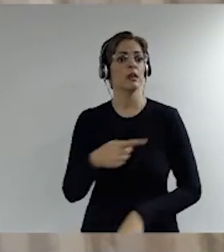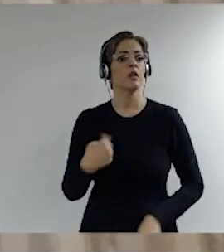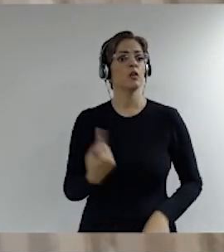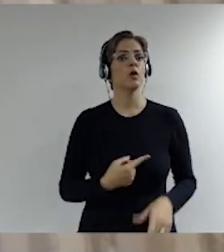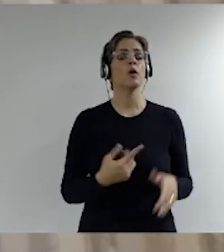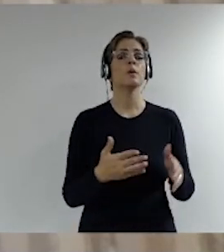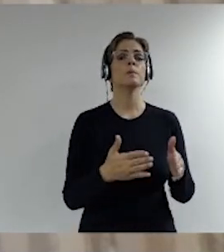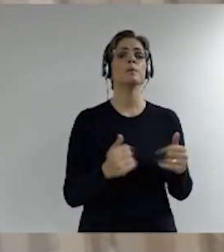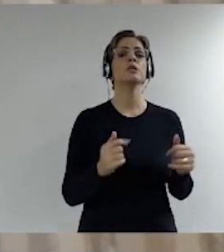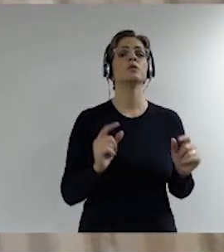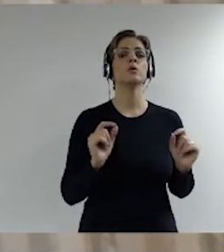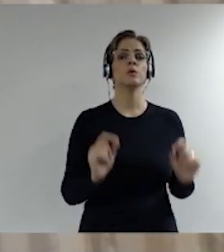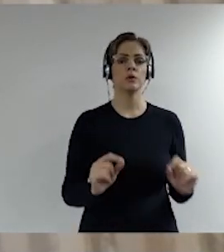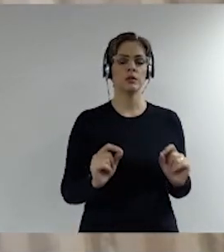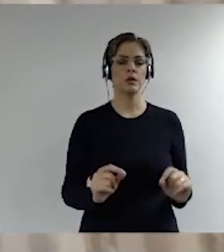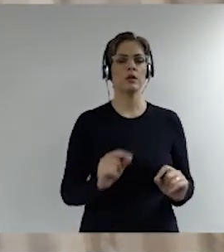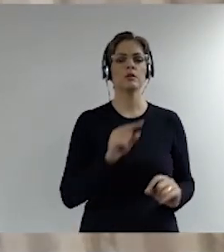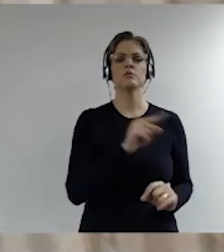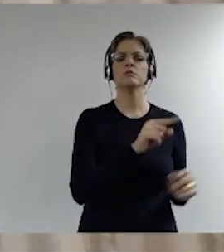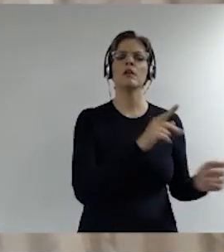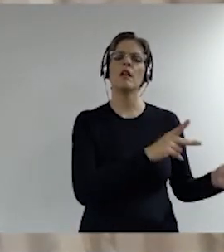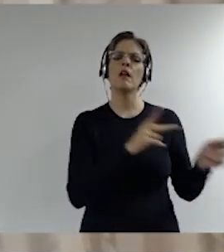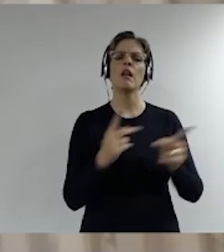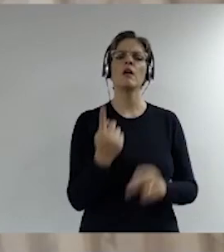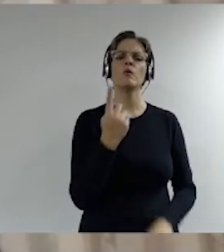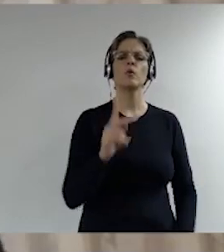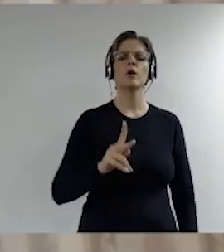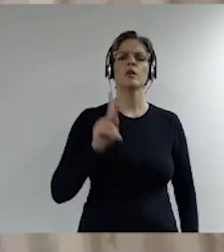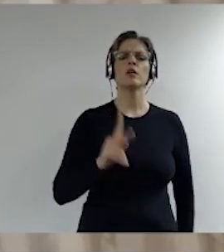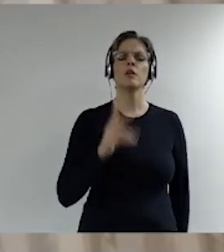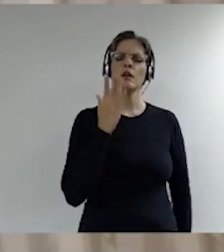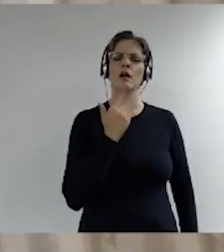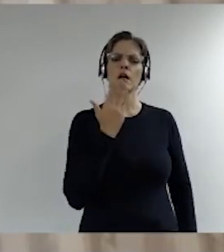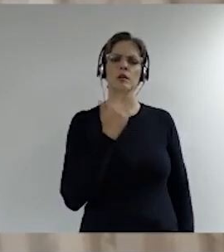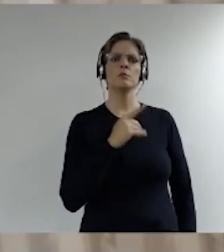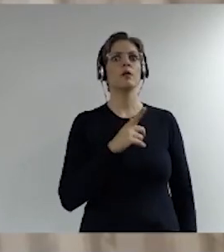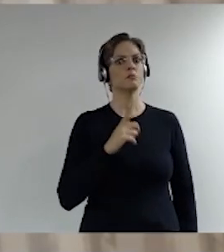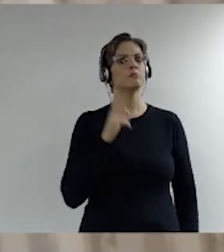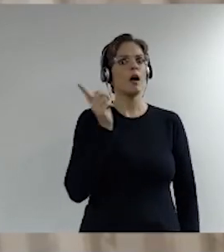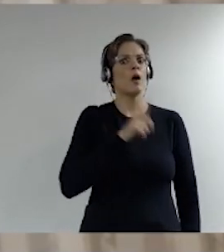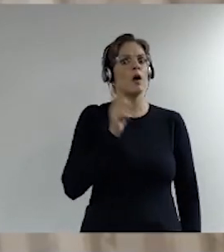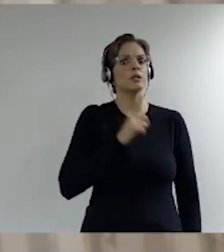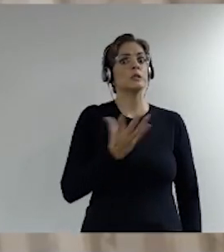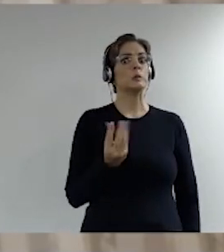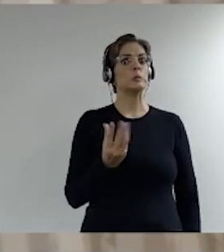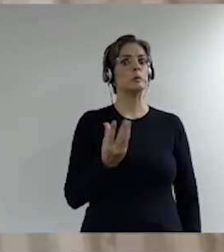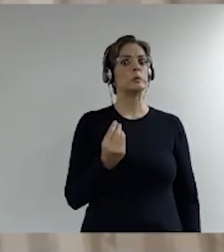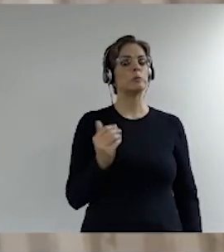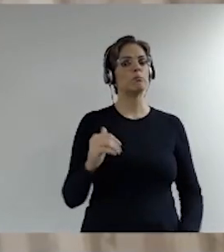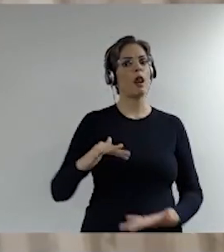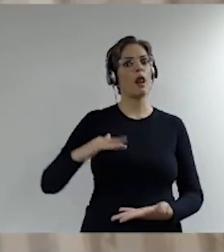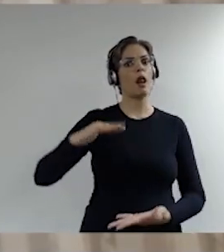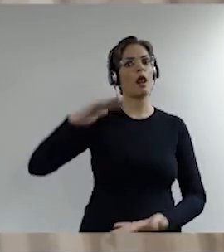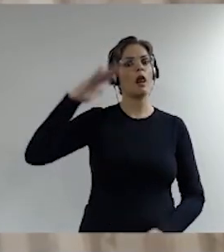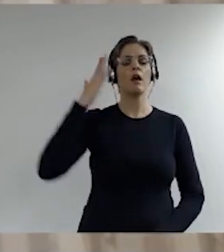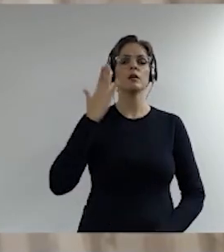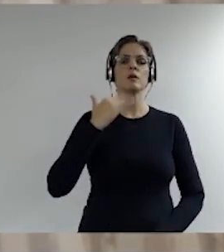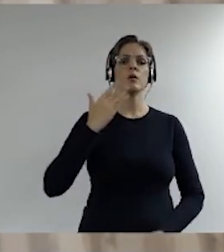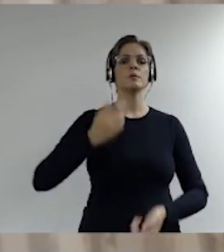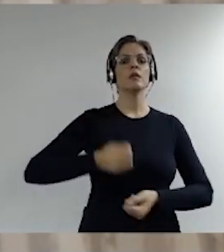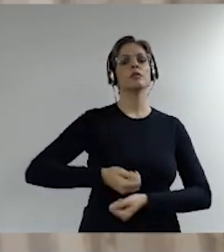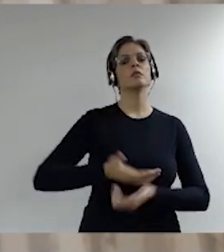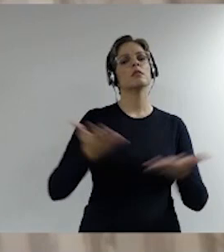que levassem 1 quilo de alimento, e foram várias toneladas de alimento doadas para